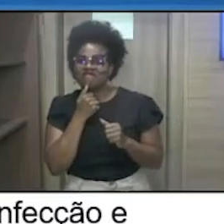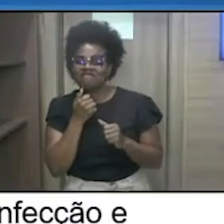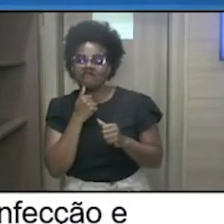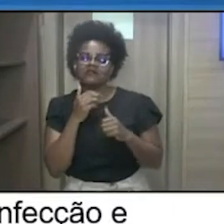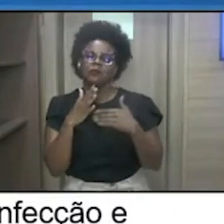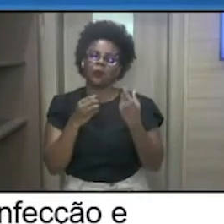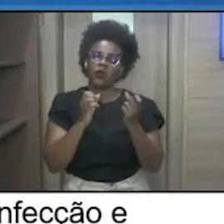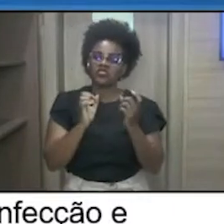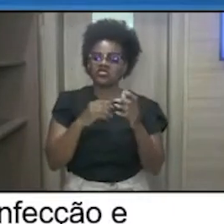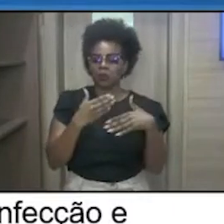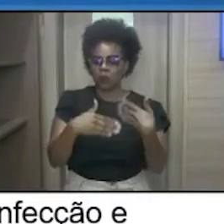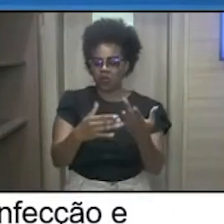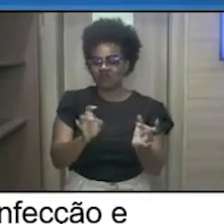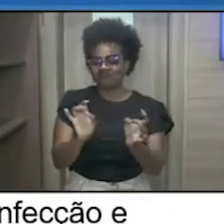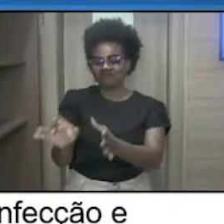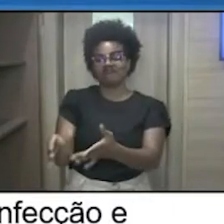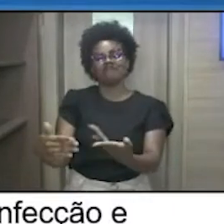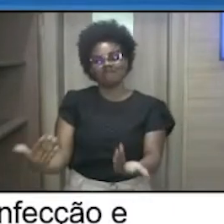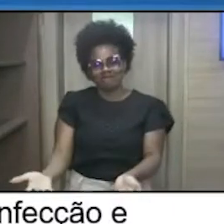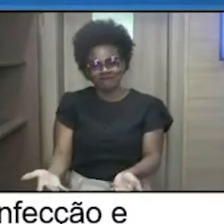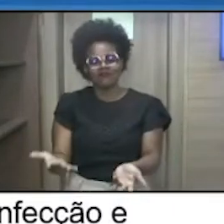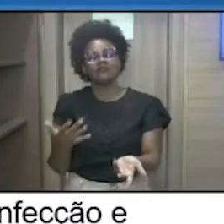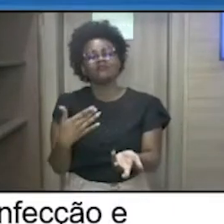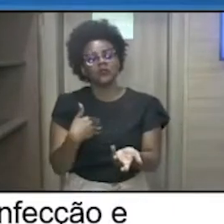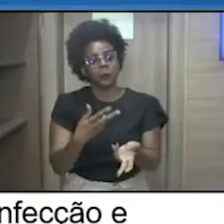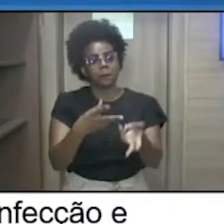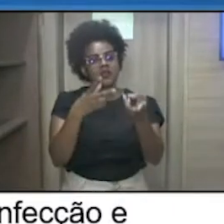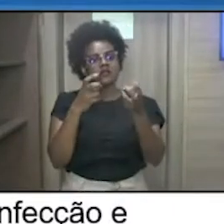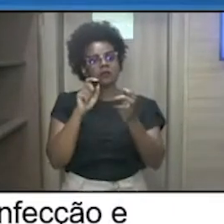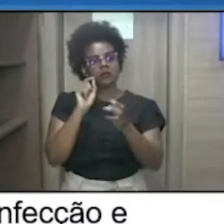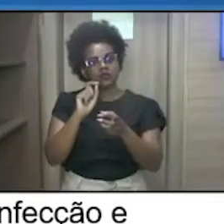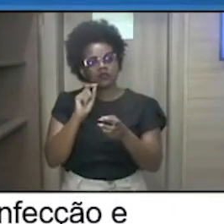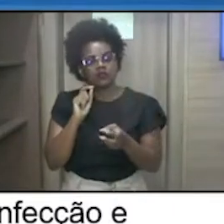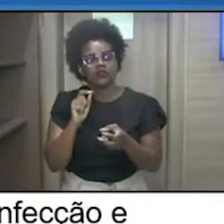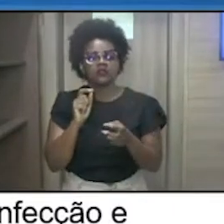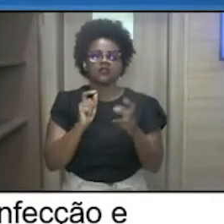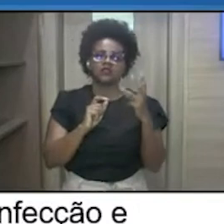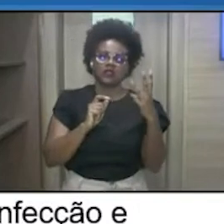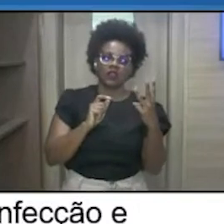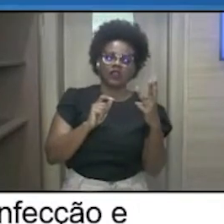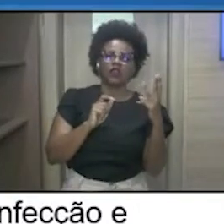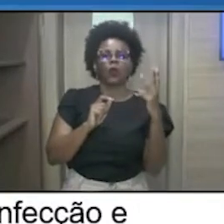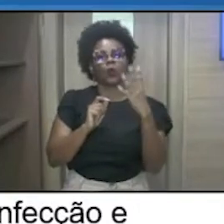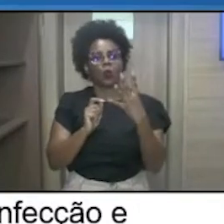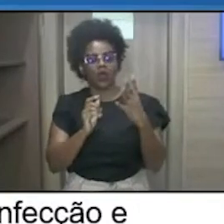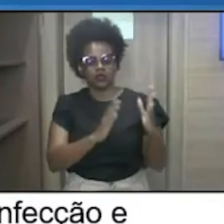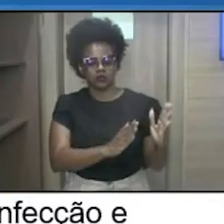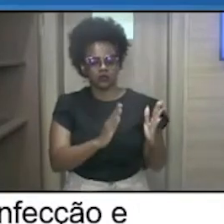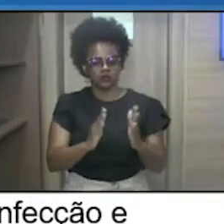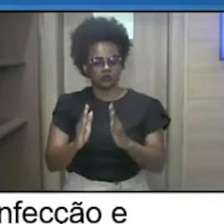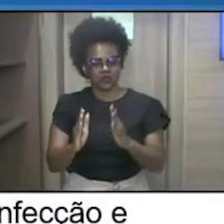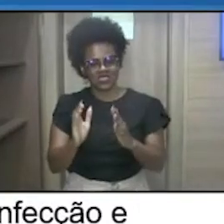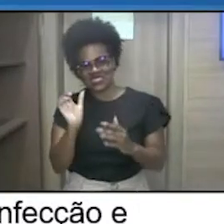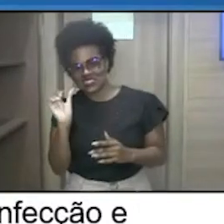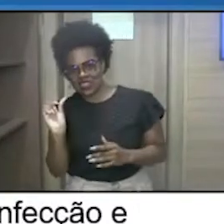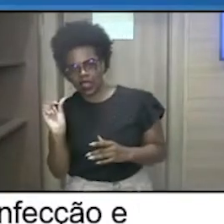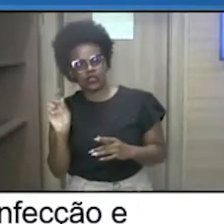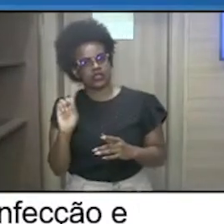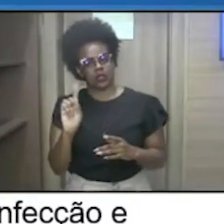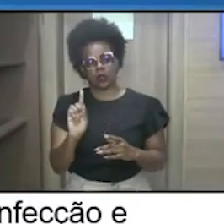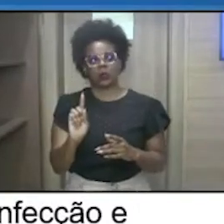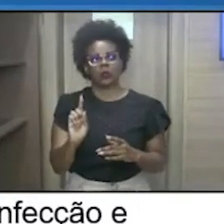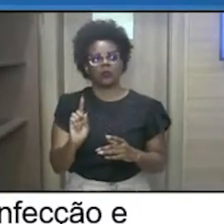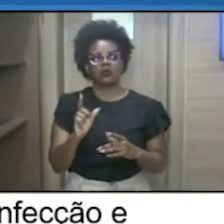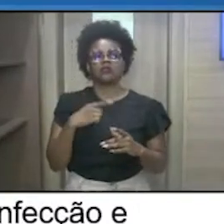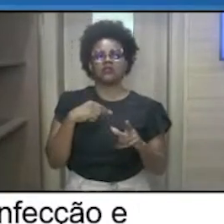será abandonada em seguida, né? Então, o que nós observamos, né? A execução entre 3 a 4 etapas, e não em 6. Não